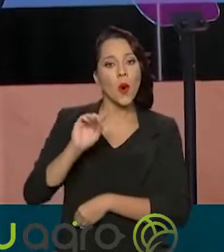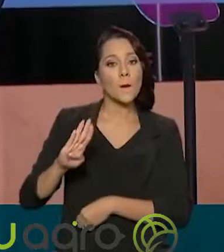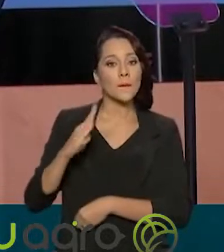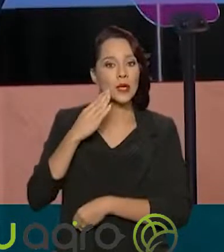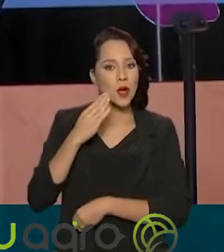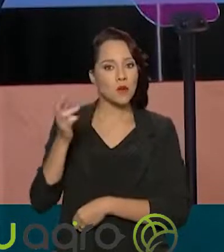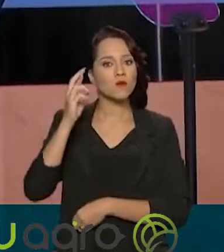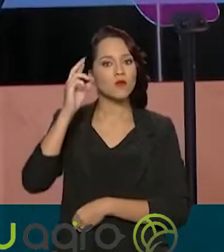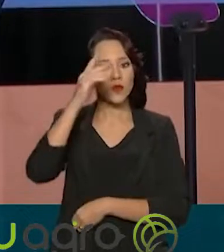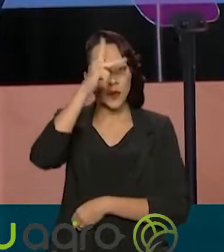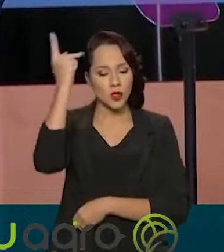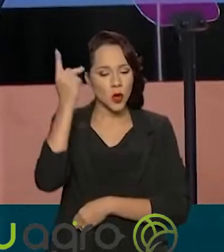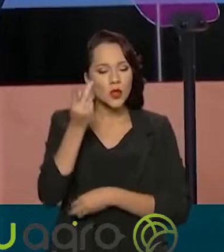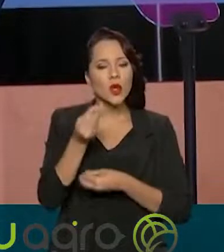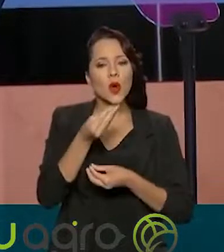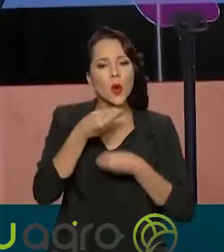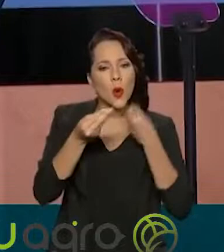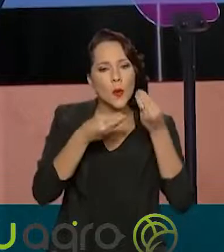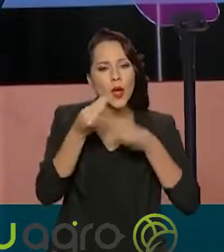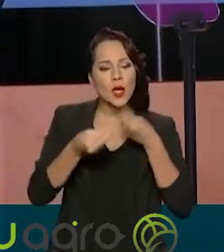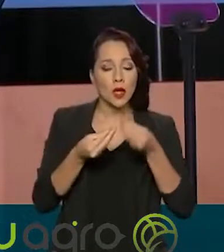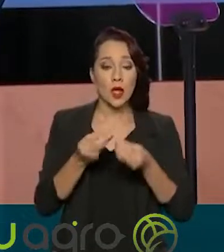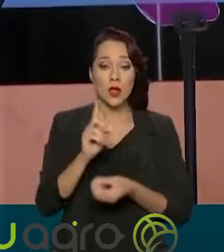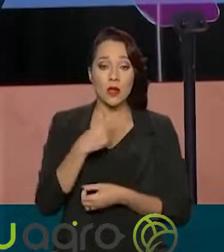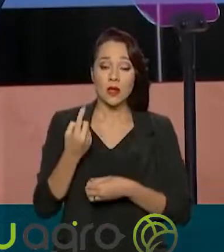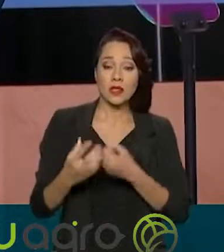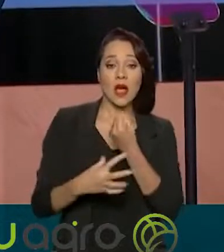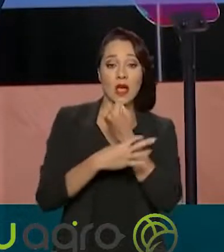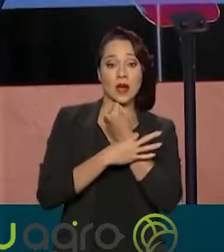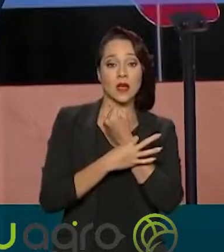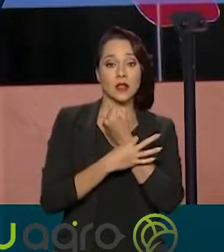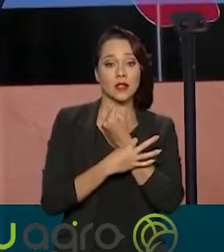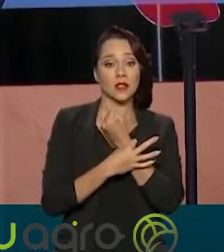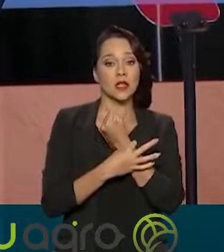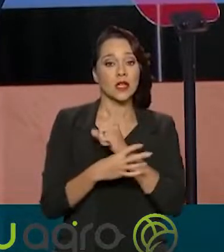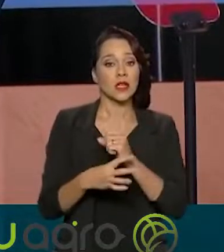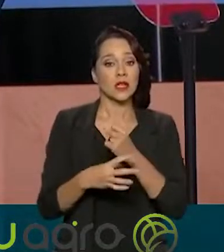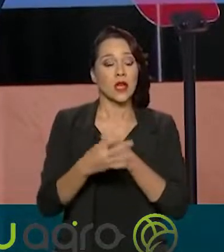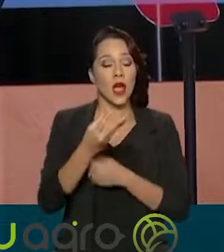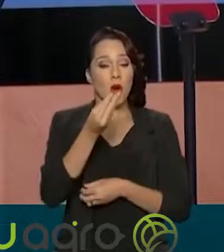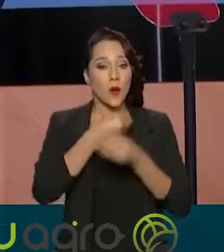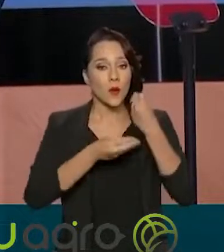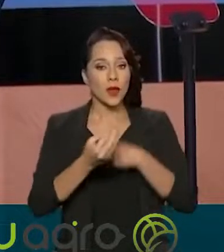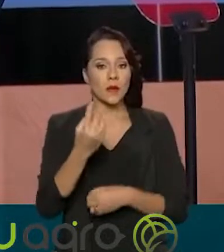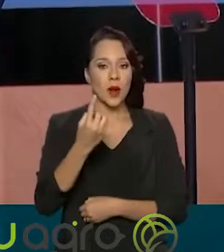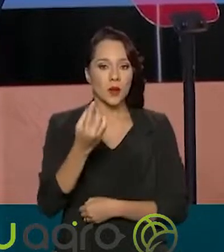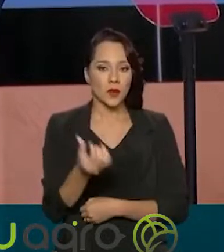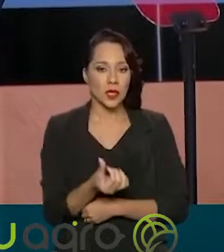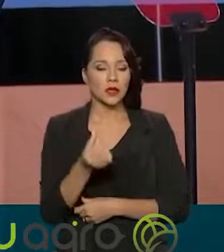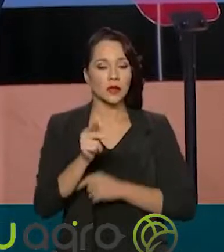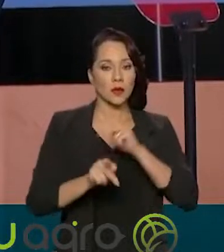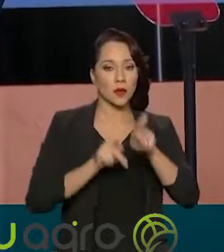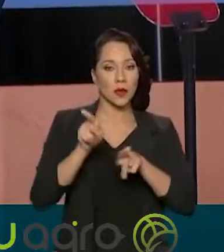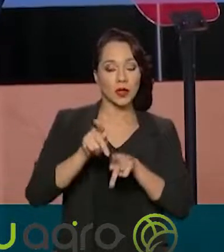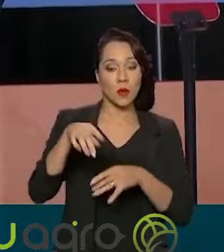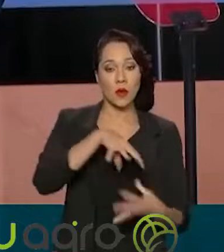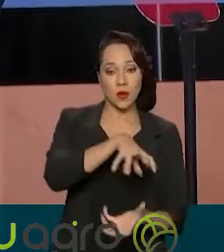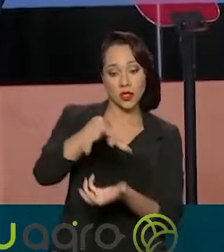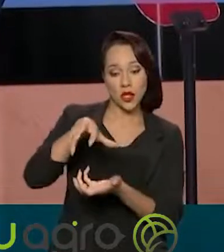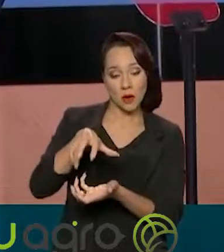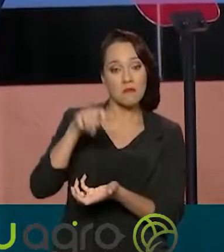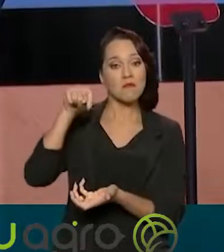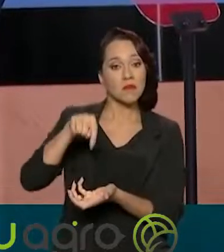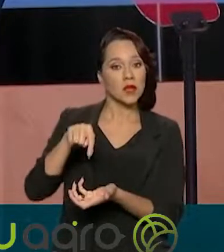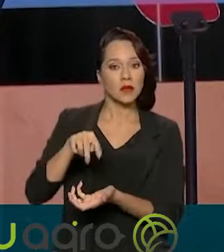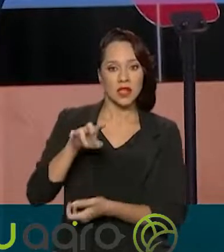pessoas. Garantimos a segurança alimentar de 1/6 da população mundial. Uma realidade,